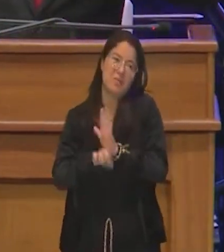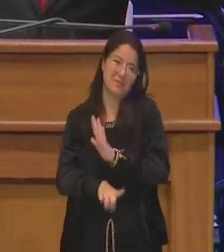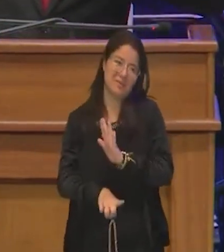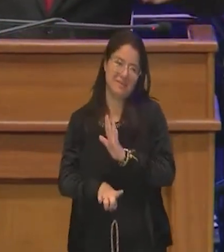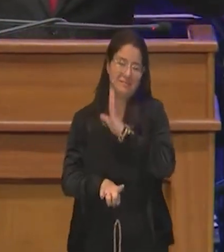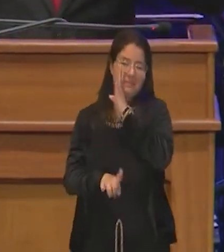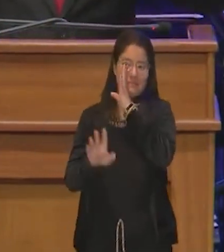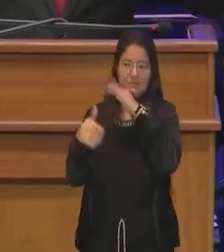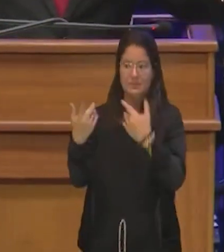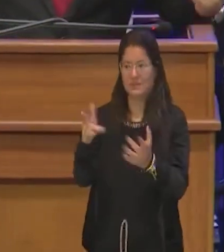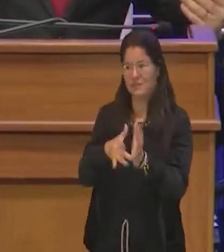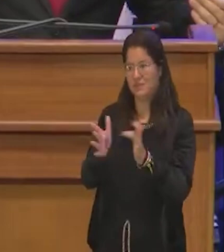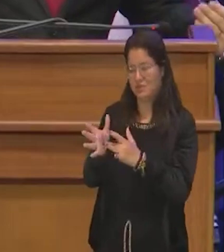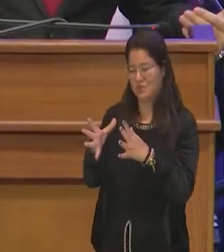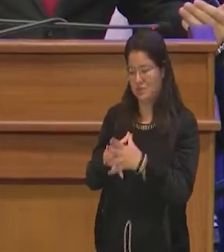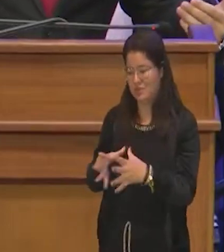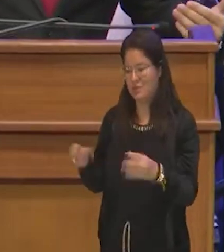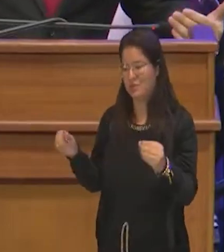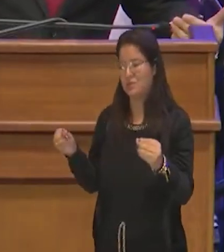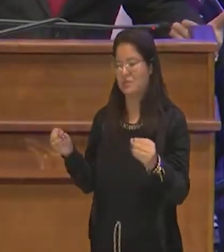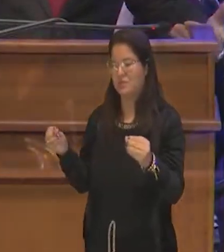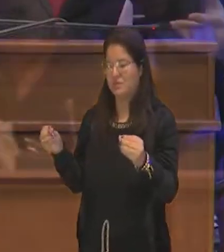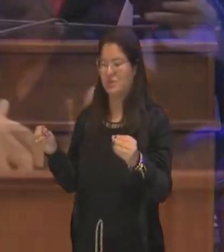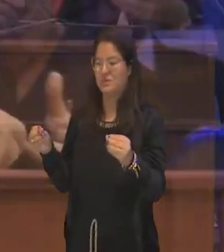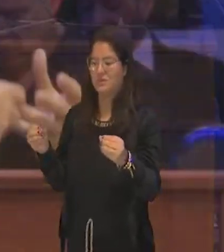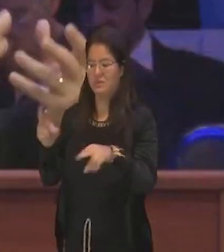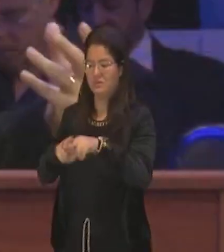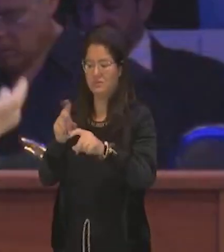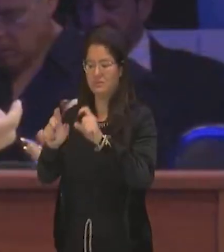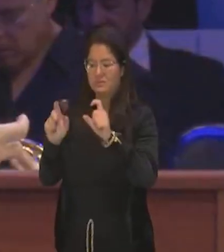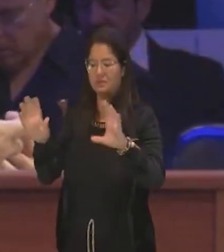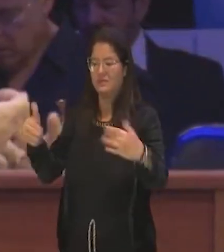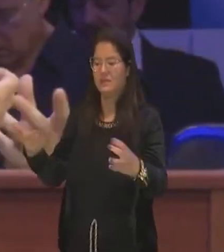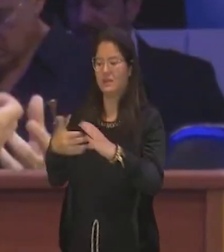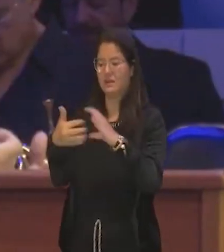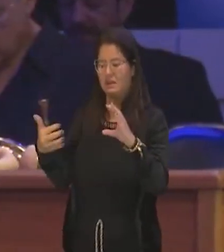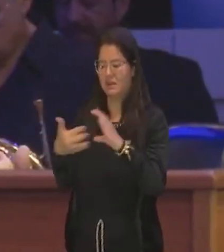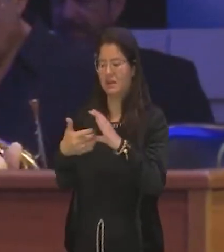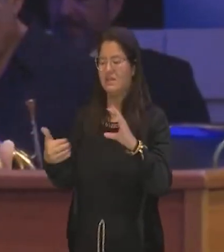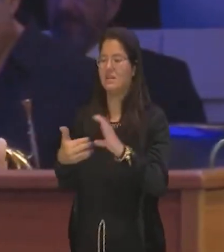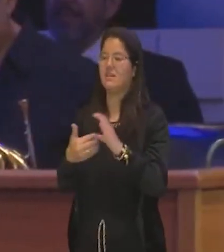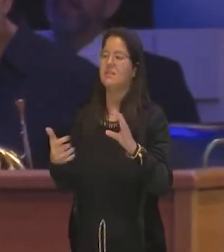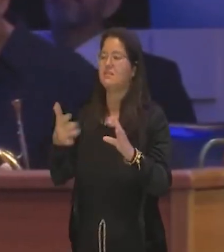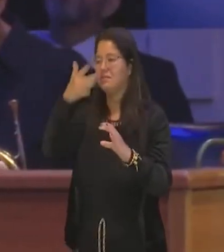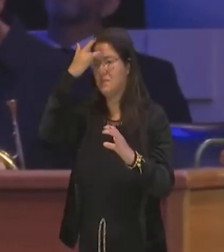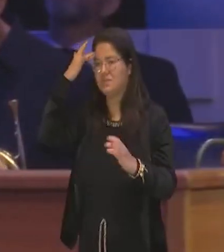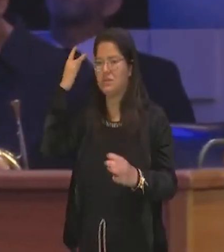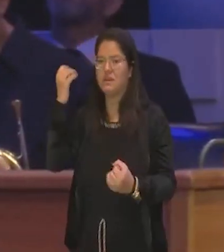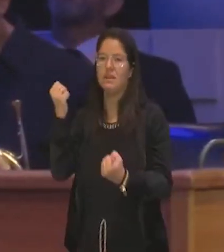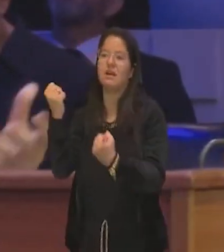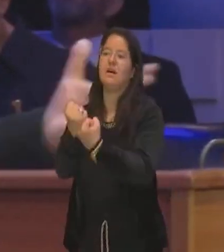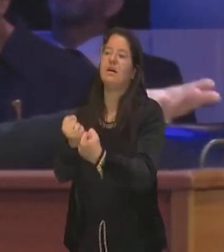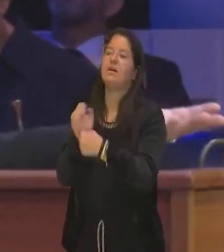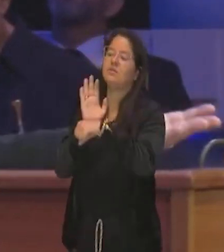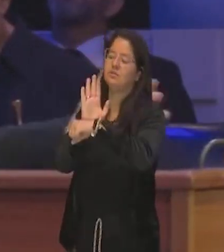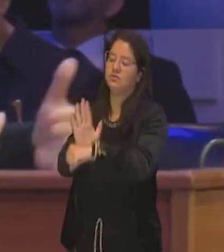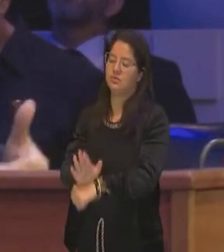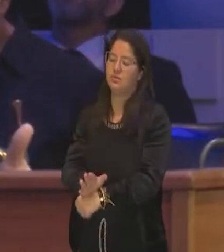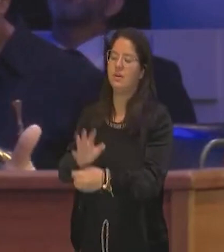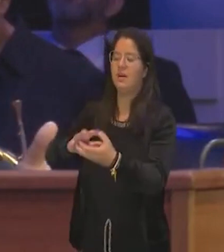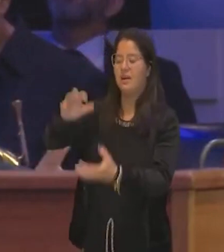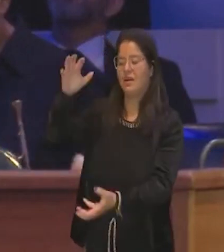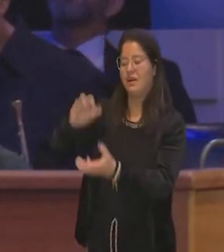Jesus curou a partir das palavras das pessoas. Esta característica da hospitalidade. O idoso,